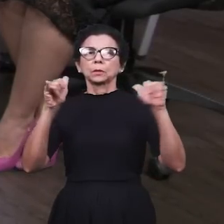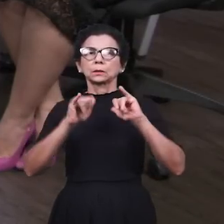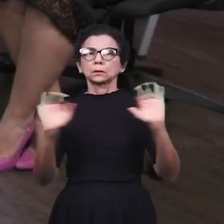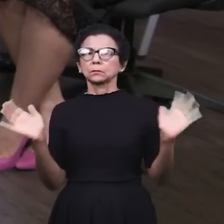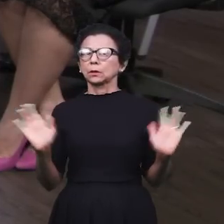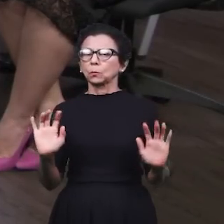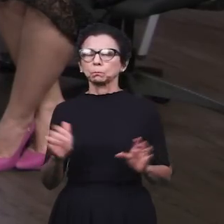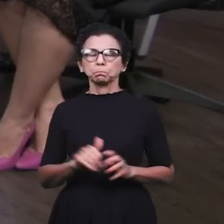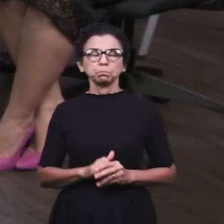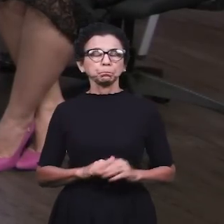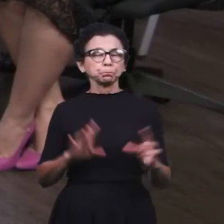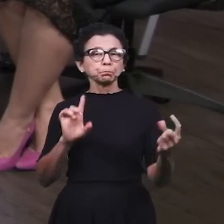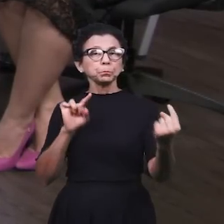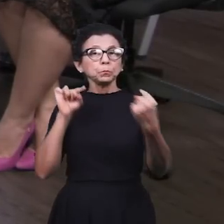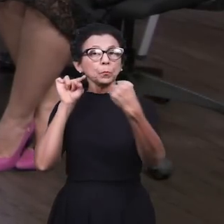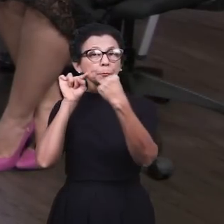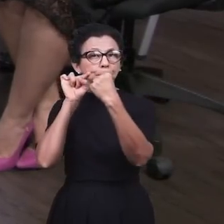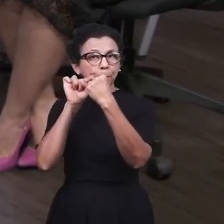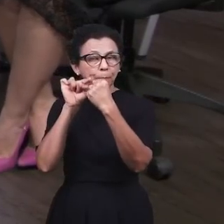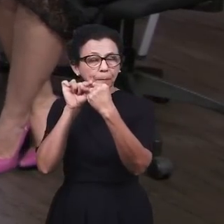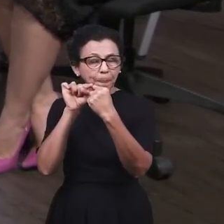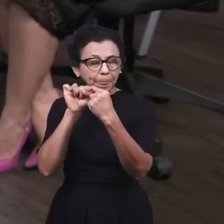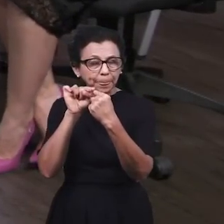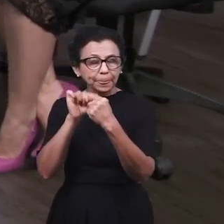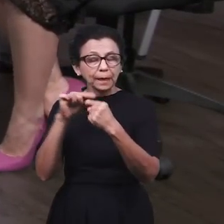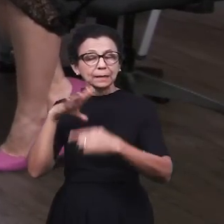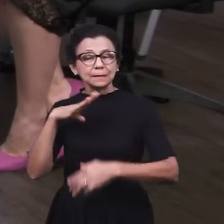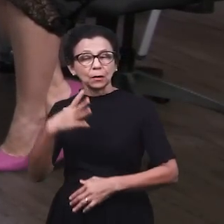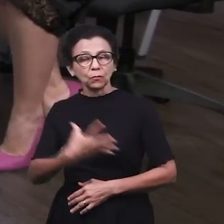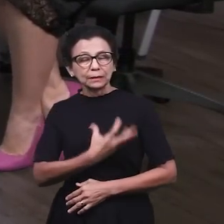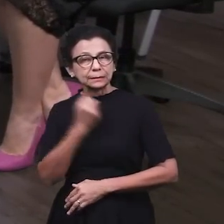contrário, o objetivo é o crescimento espiritual